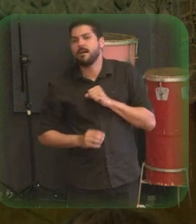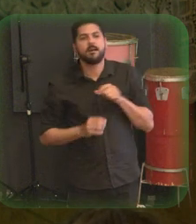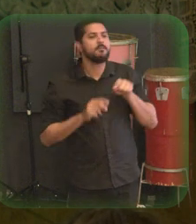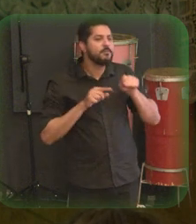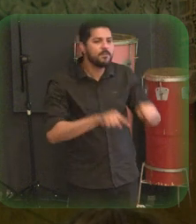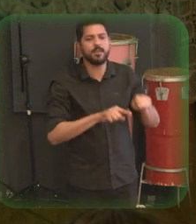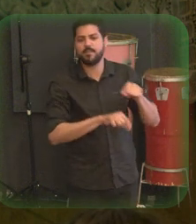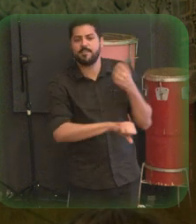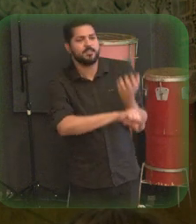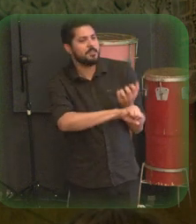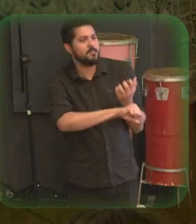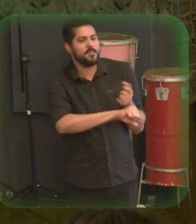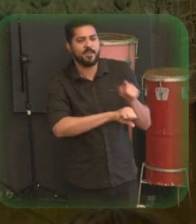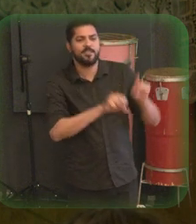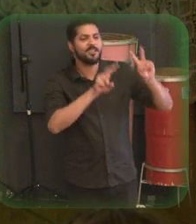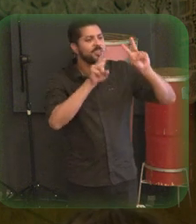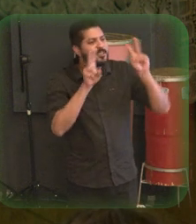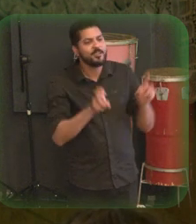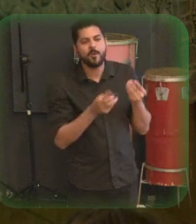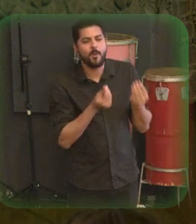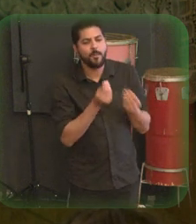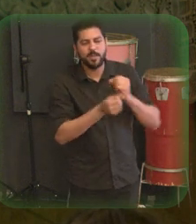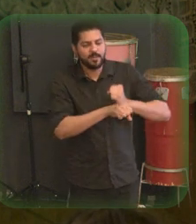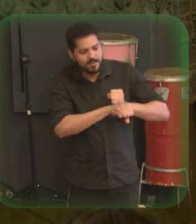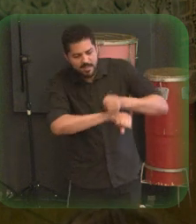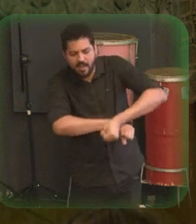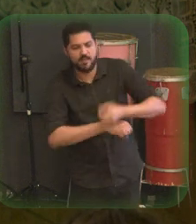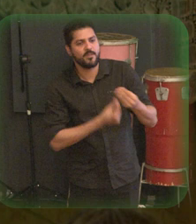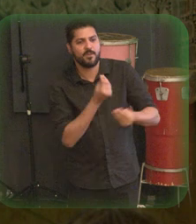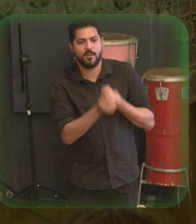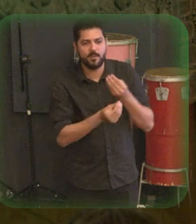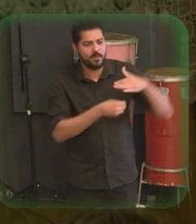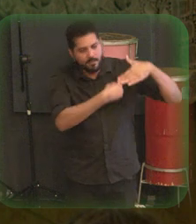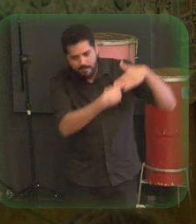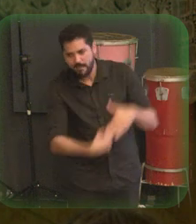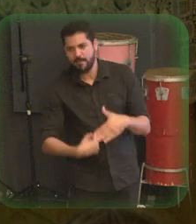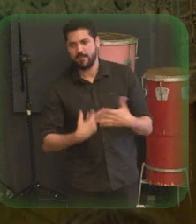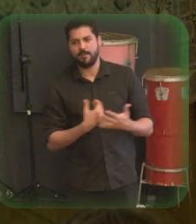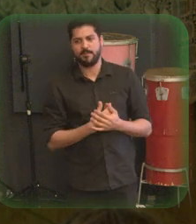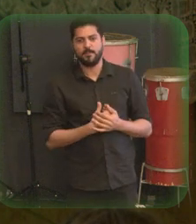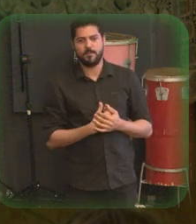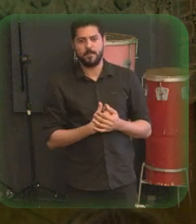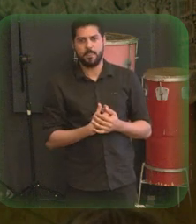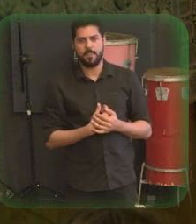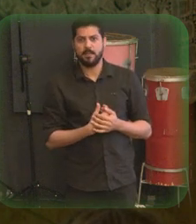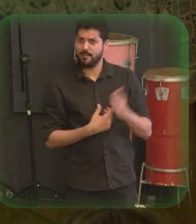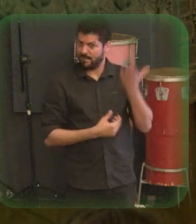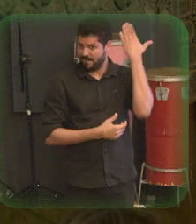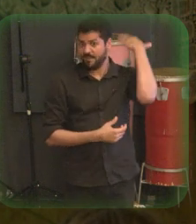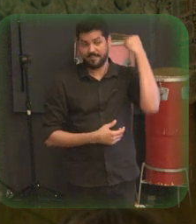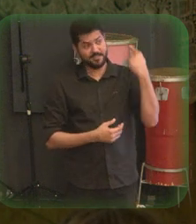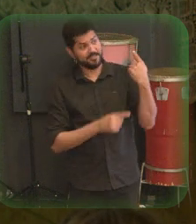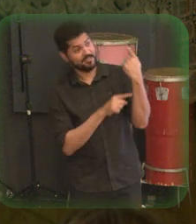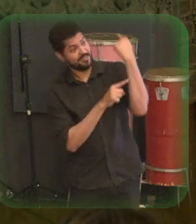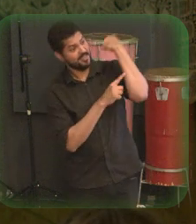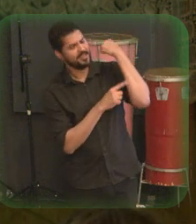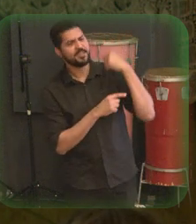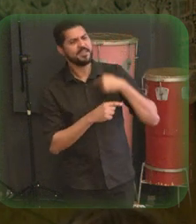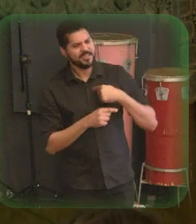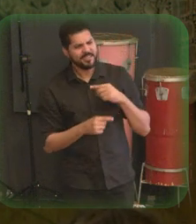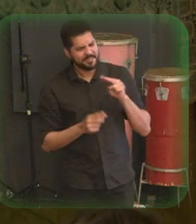pensadores, eram homens que trouxeram positivismo para cá, que de racismo tinha muito. Então vejam, o que eu quero dizer para vocês